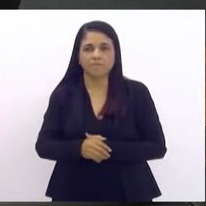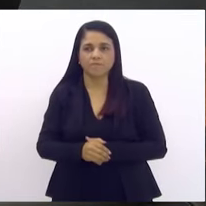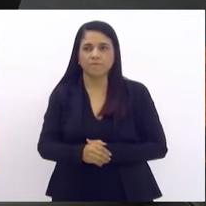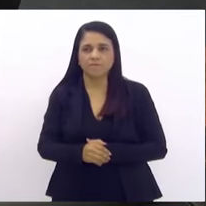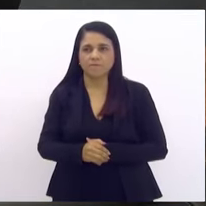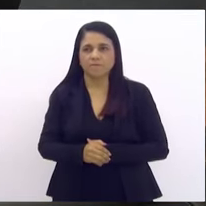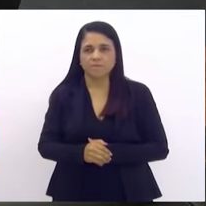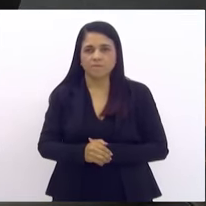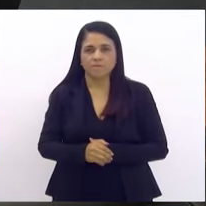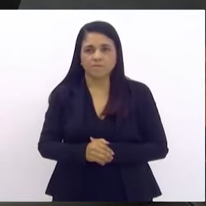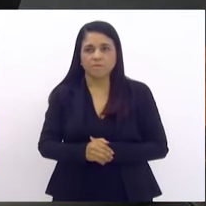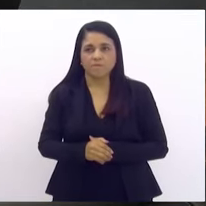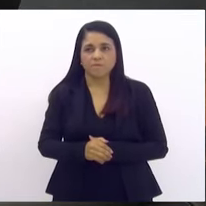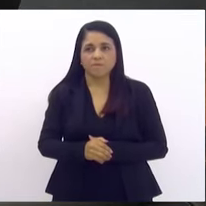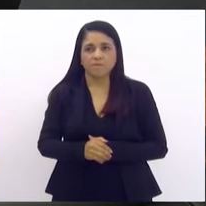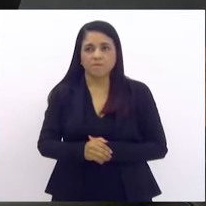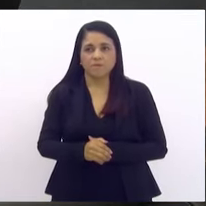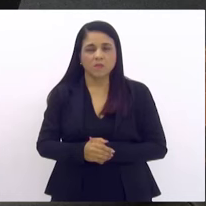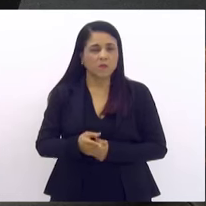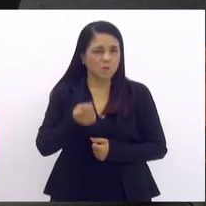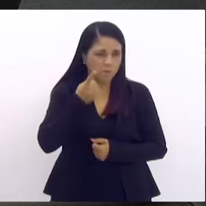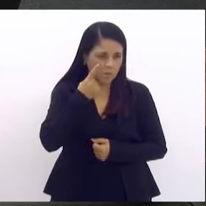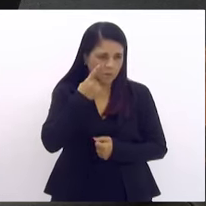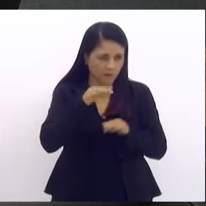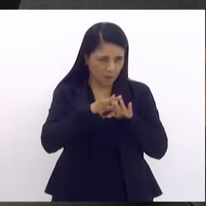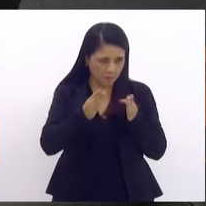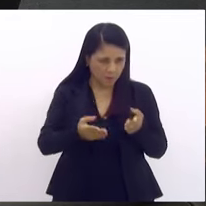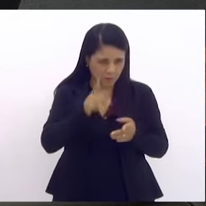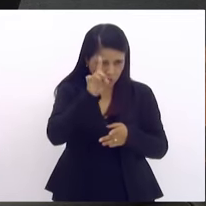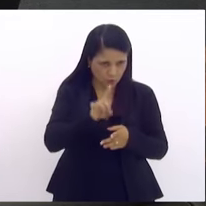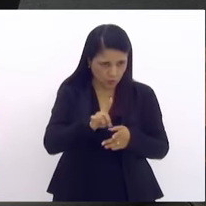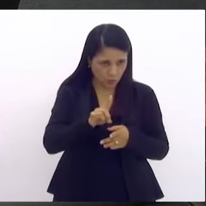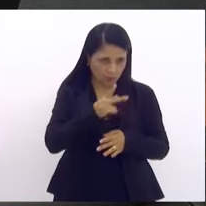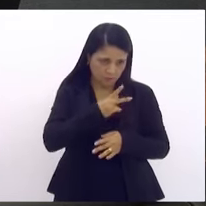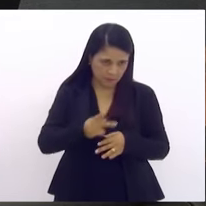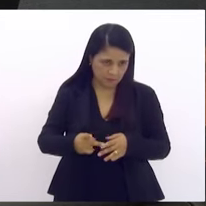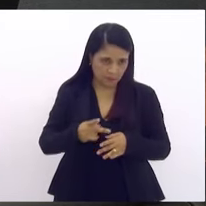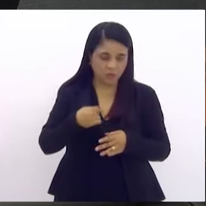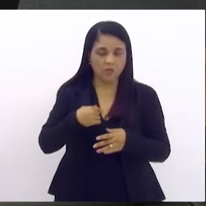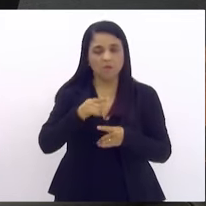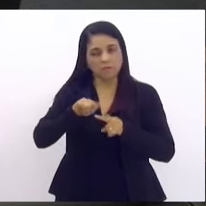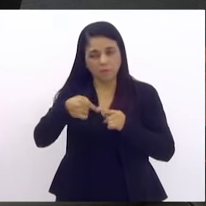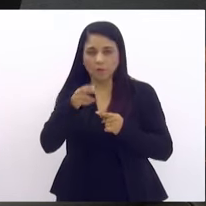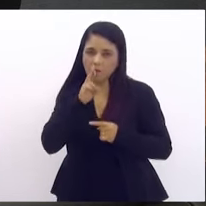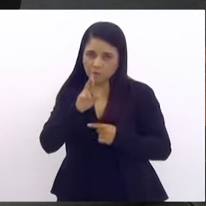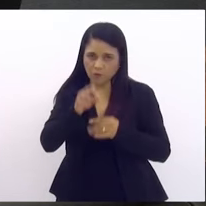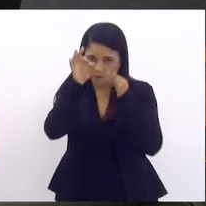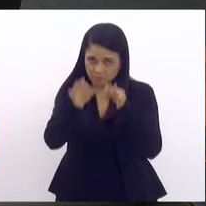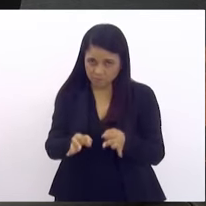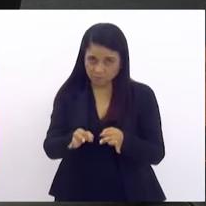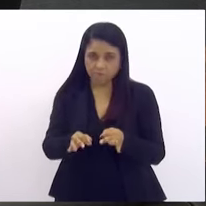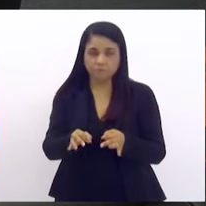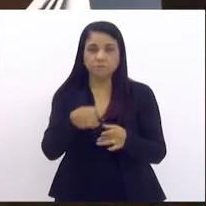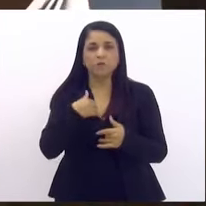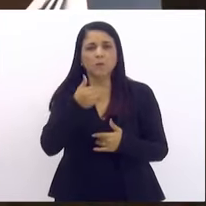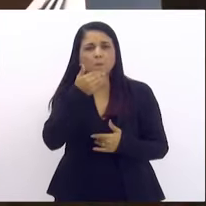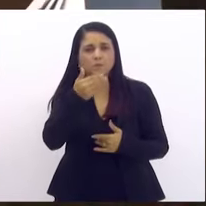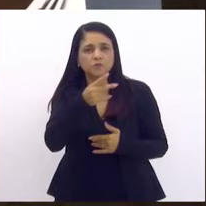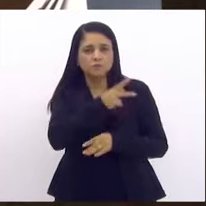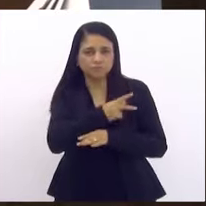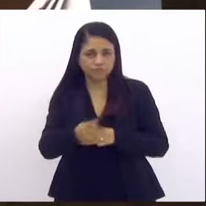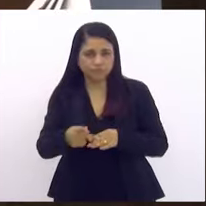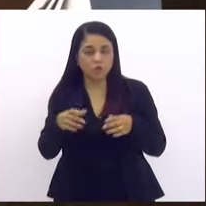vem Deputado eu posso ver com a mesa diretor com o presidente para depois passar essa resposta melhor pedir isso a presença da comissão de